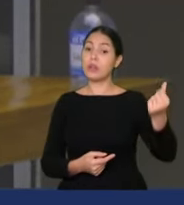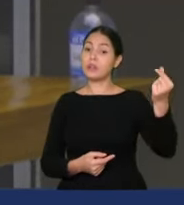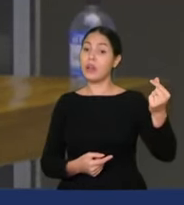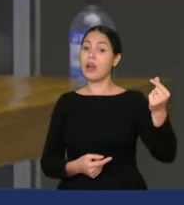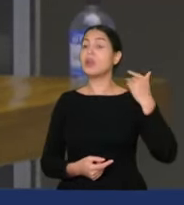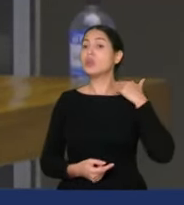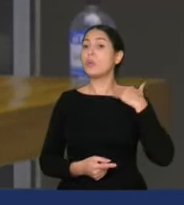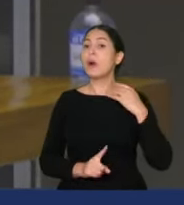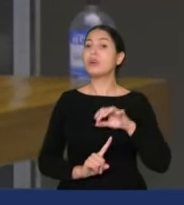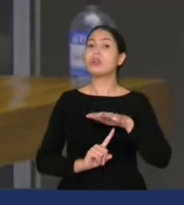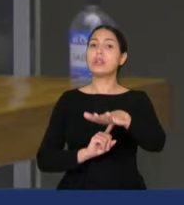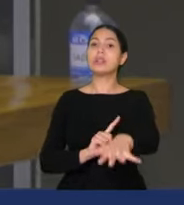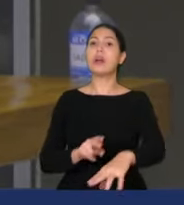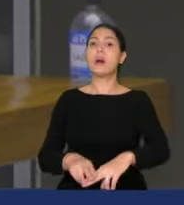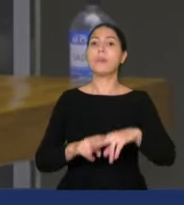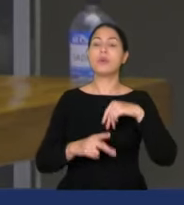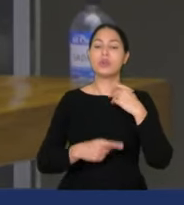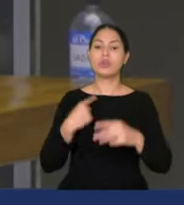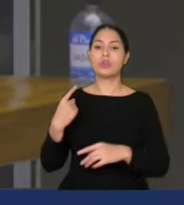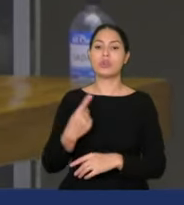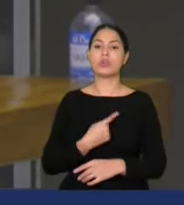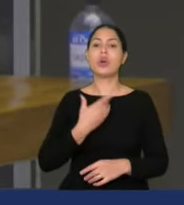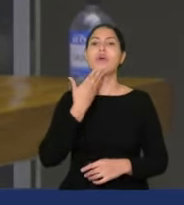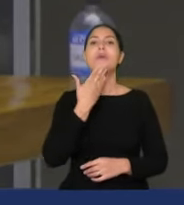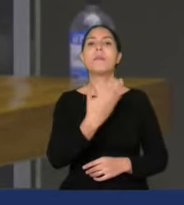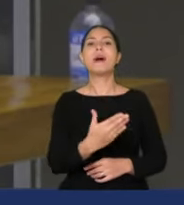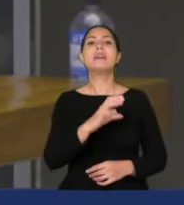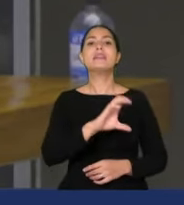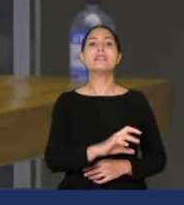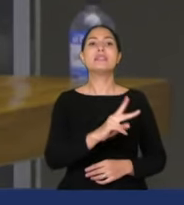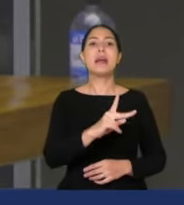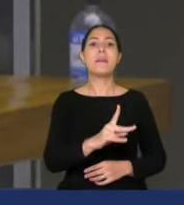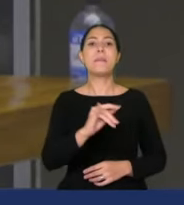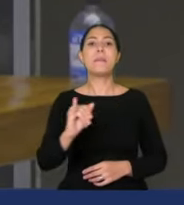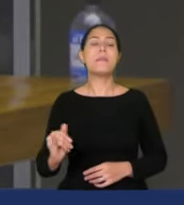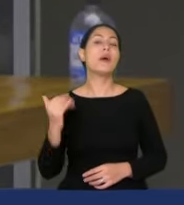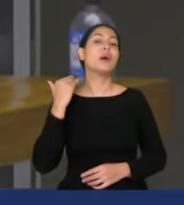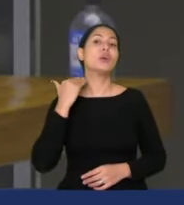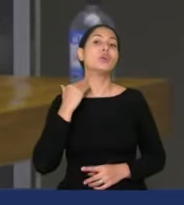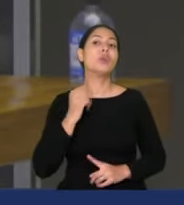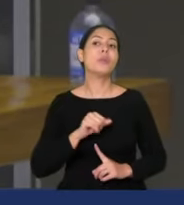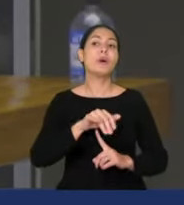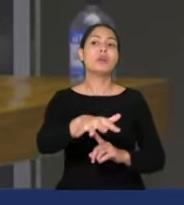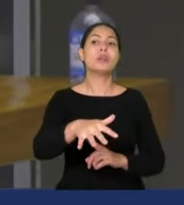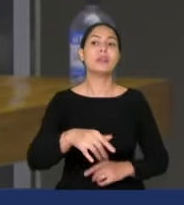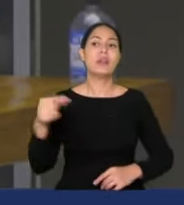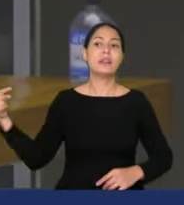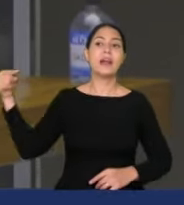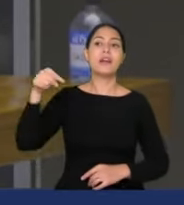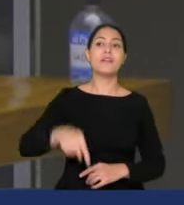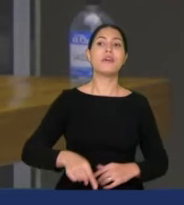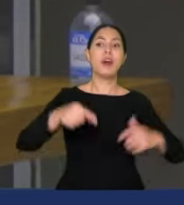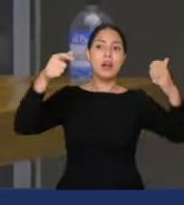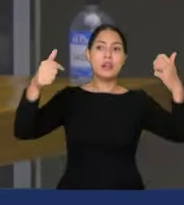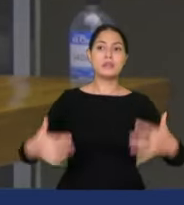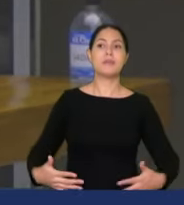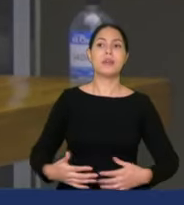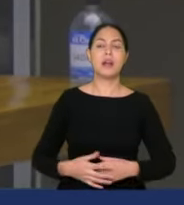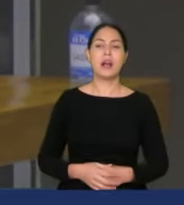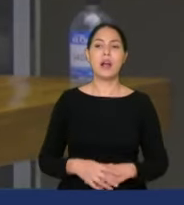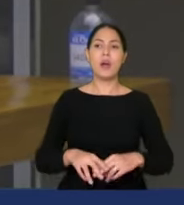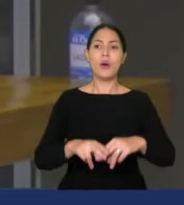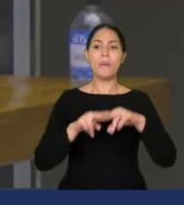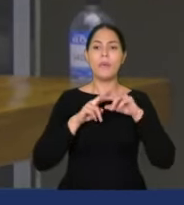uma CPI do Banco Central. O Banco Central tem que vir aqui justificar por que que está subindo o